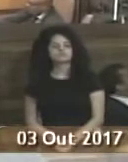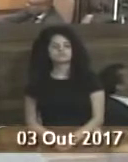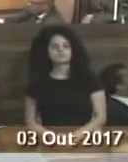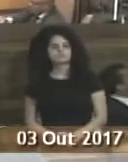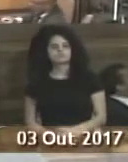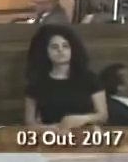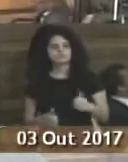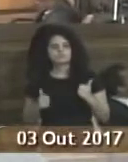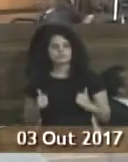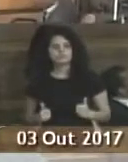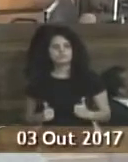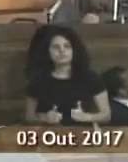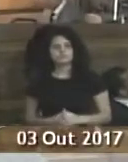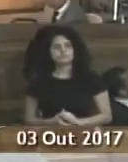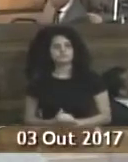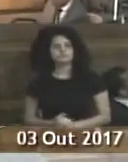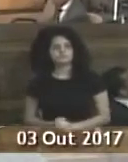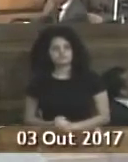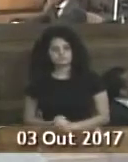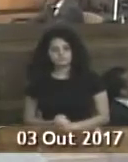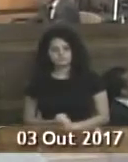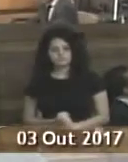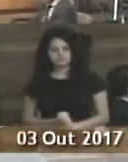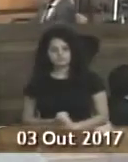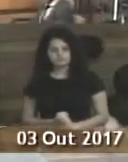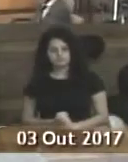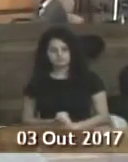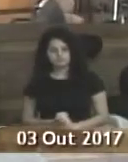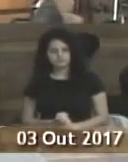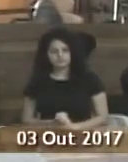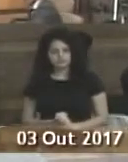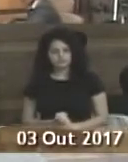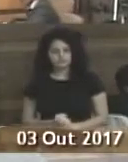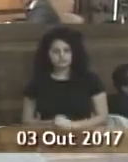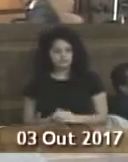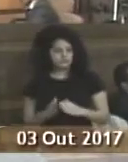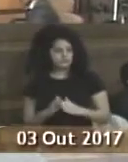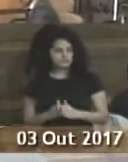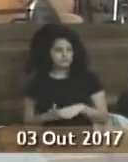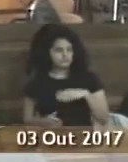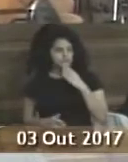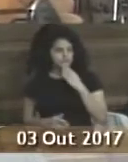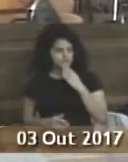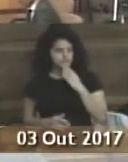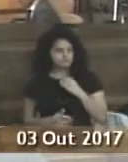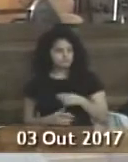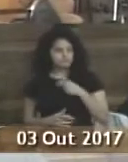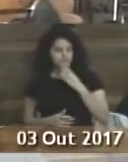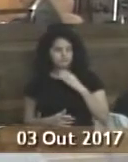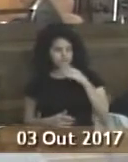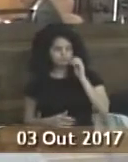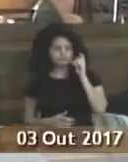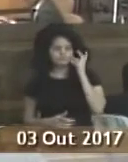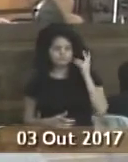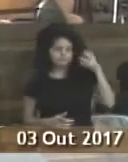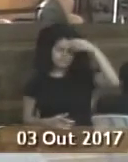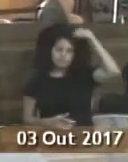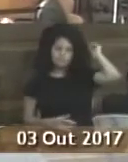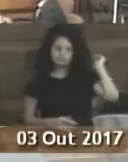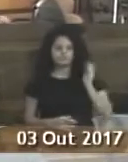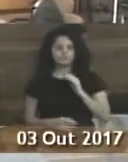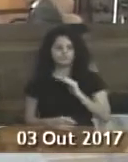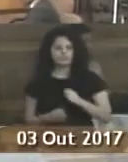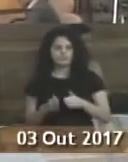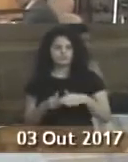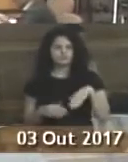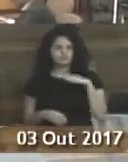Aprovado por 10 votos. Em discussão, requerimento verbal de autoria do vereador Marcos Santo Antônio, solicitou regime de urgência simples para o projeto de lei número 51/17, autoria do